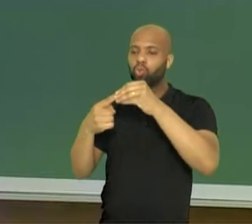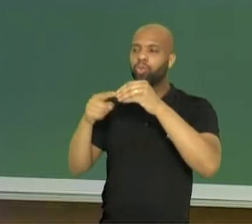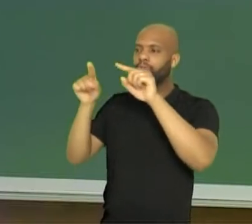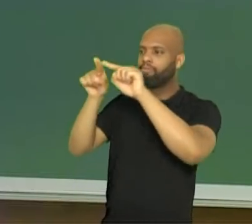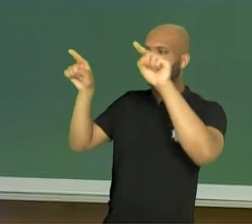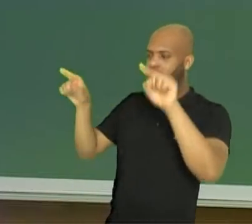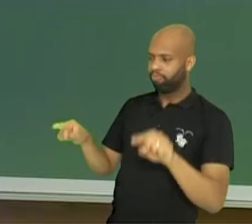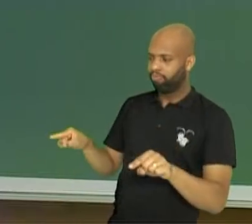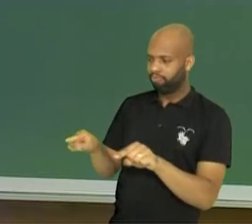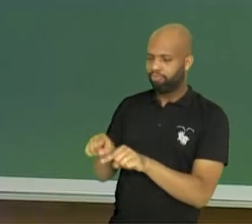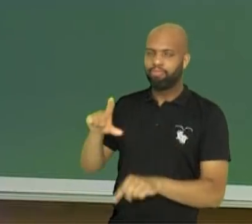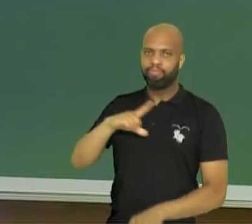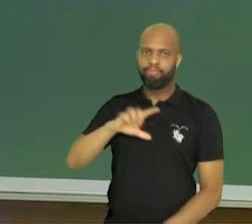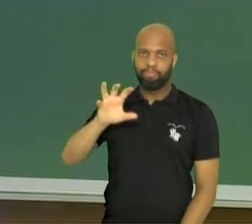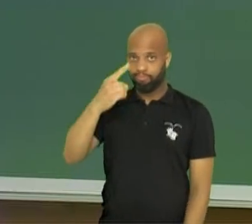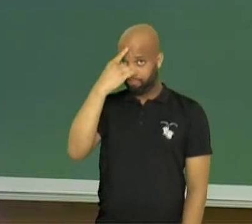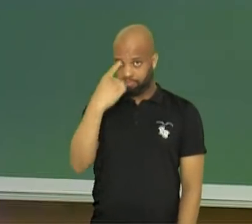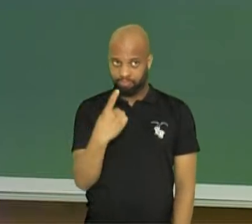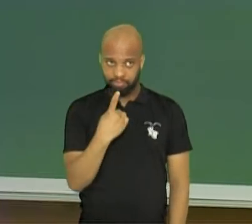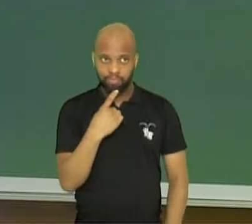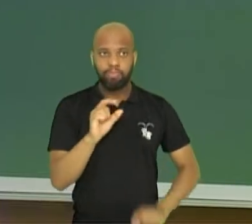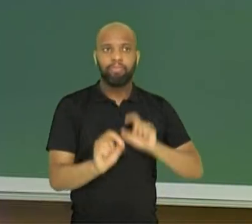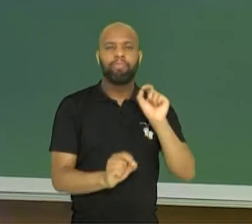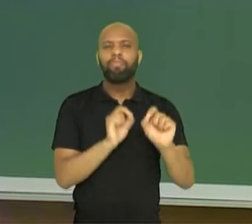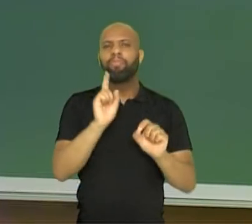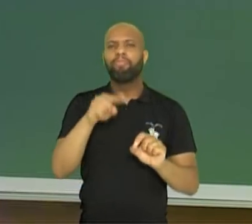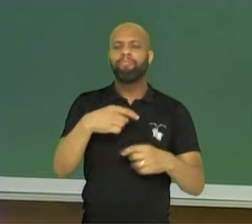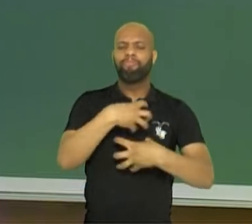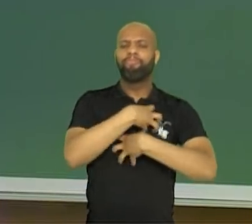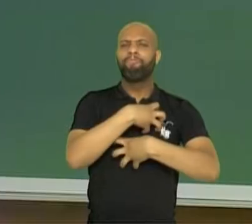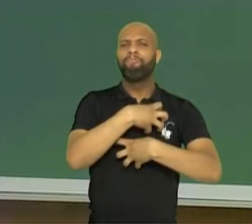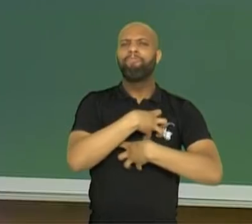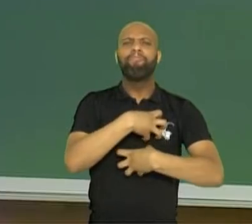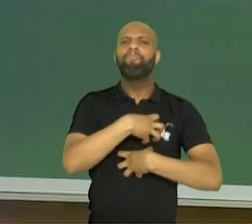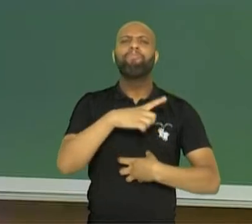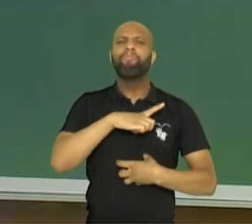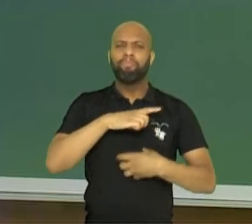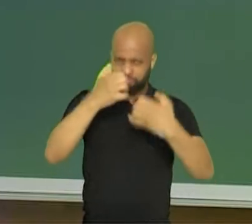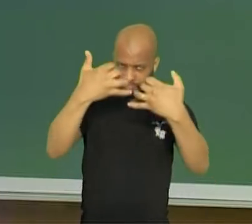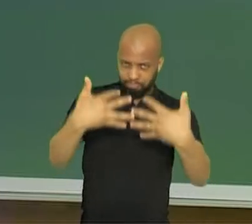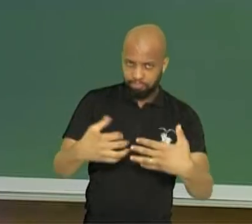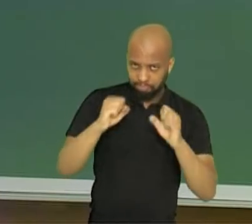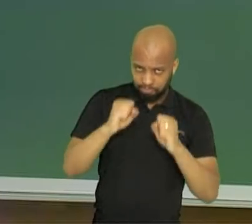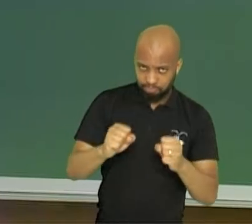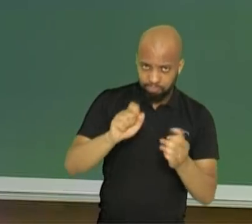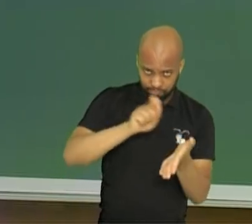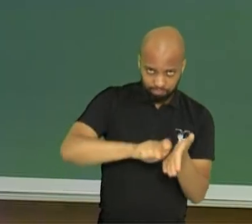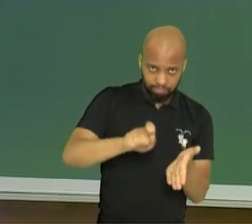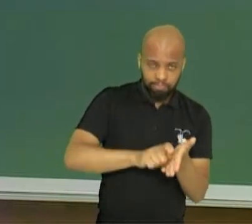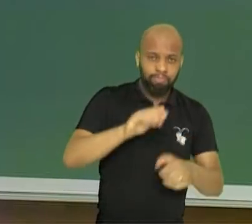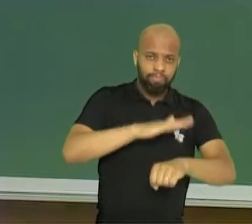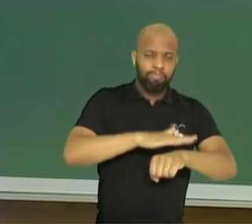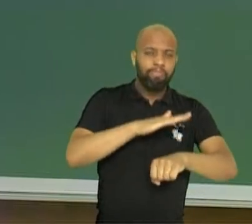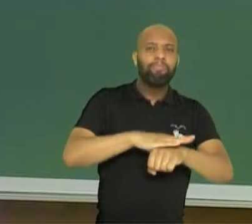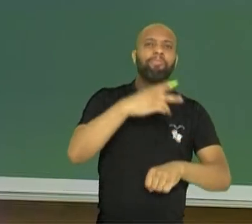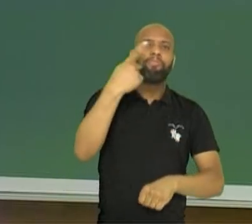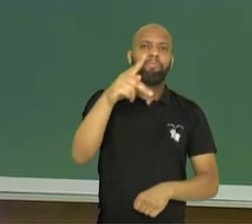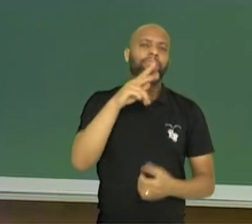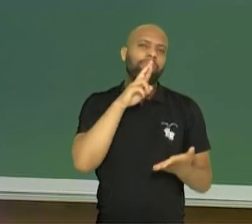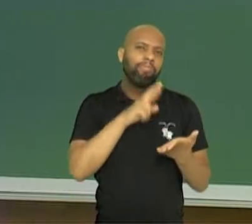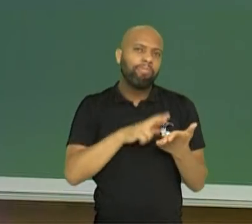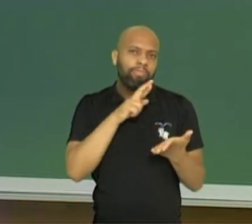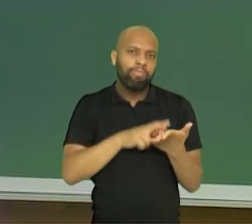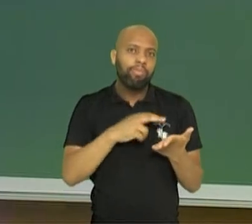Normalmente tem esse perfil. E aí, qual é o efeito de sentido produzido por essa charge? Fez a leitura